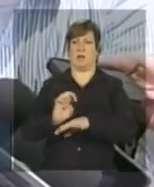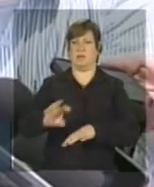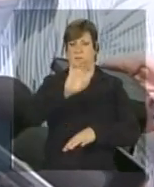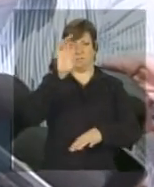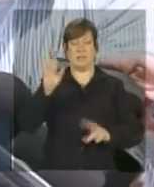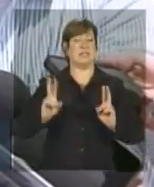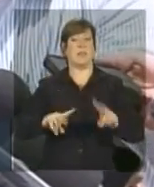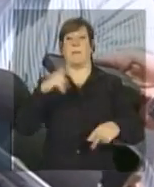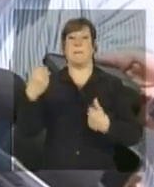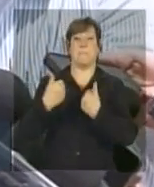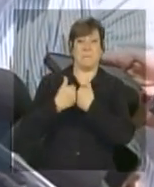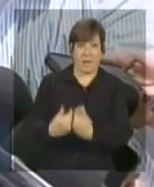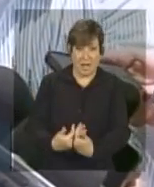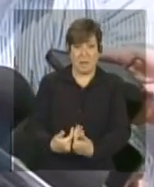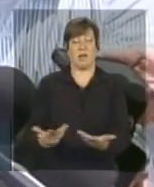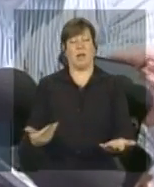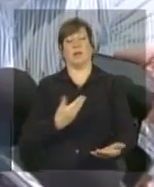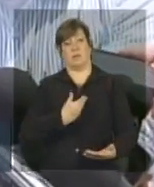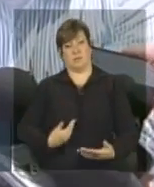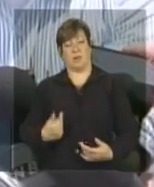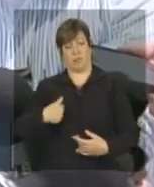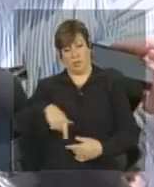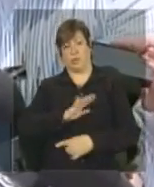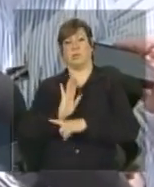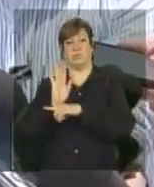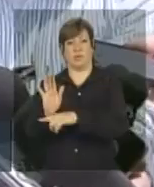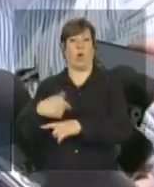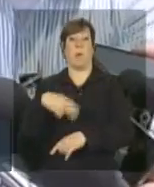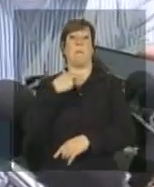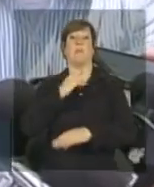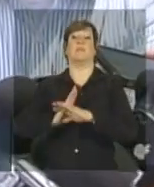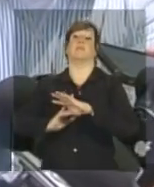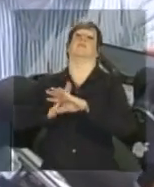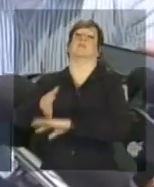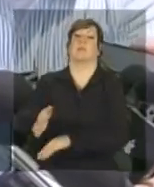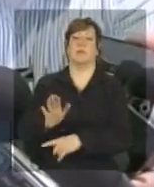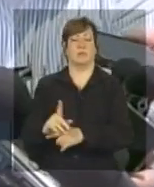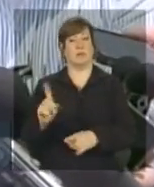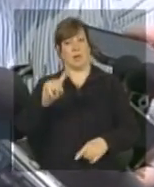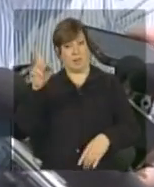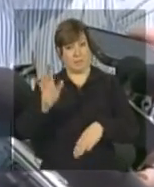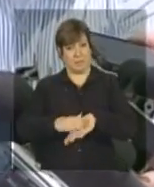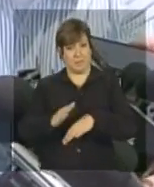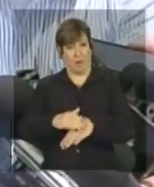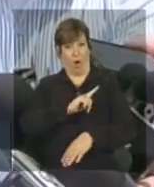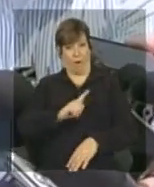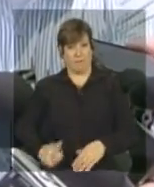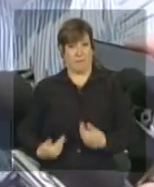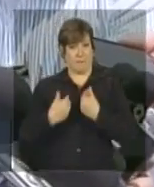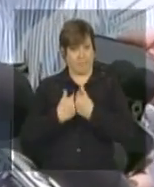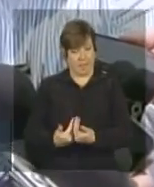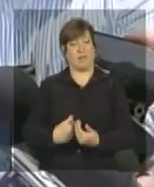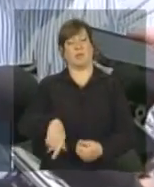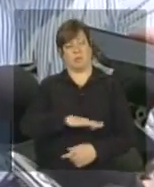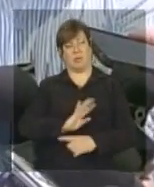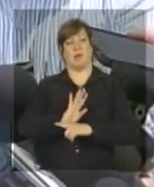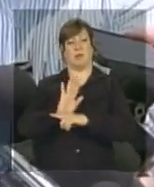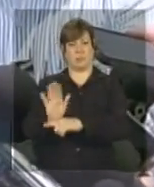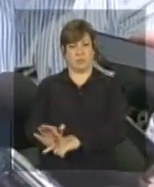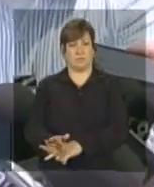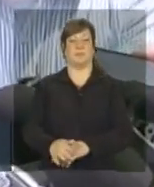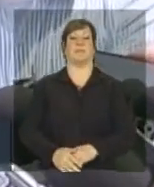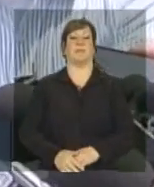sempre quando eles peçam. Né? Nós não podemos entrar em nenhum desses processos sem a solicitação dos governos. Mas